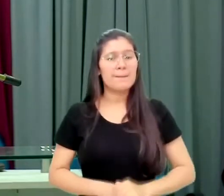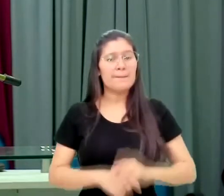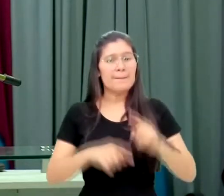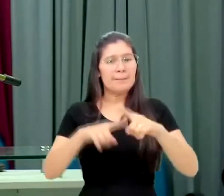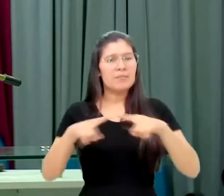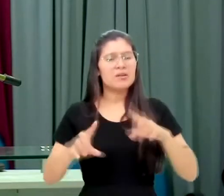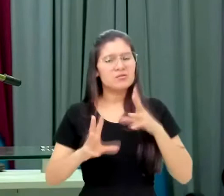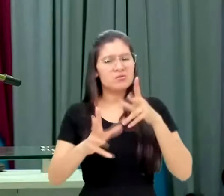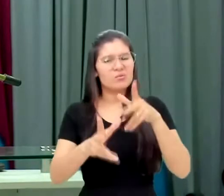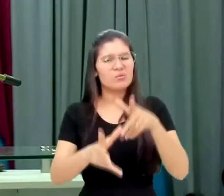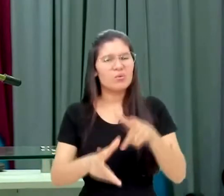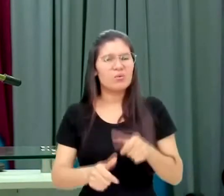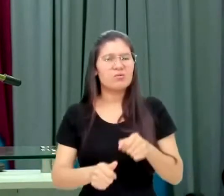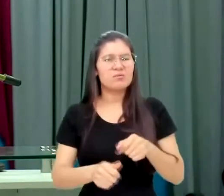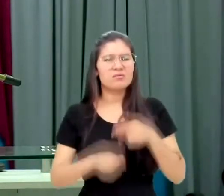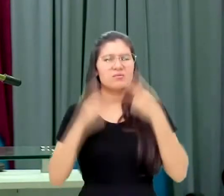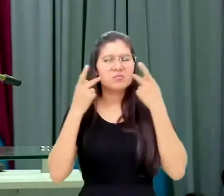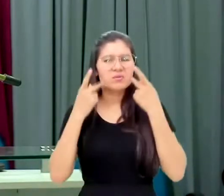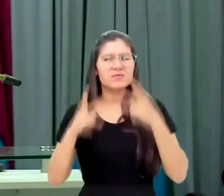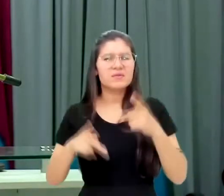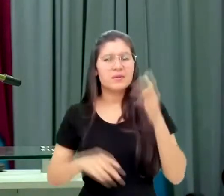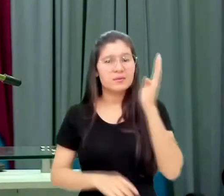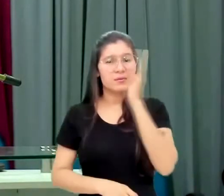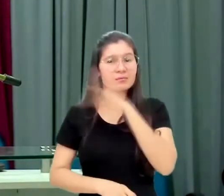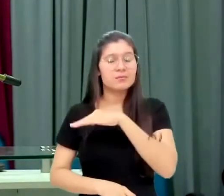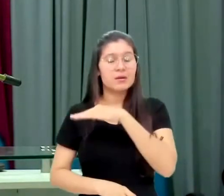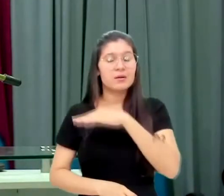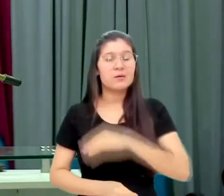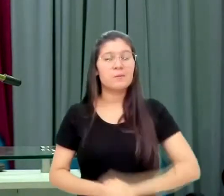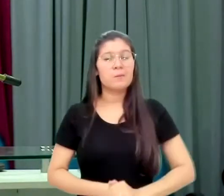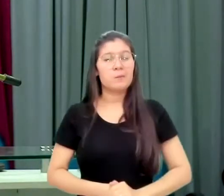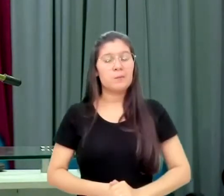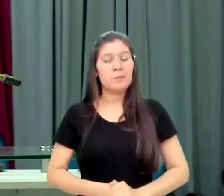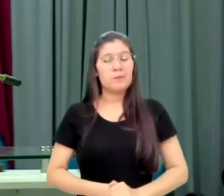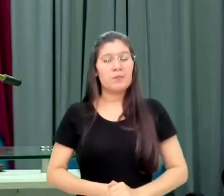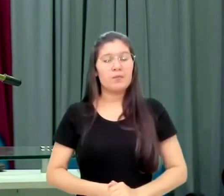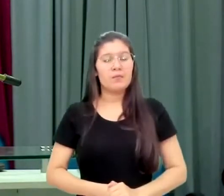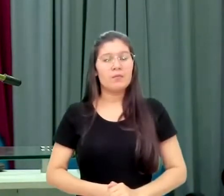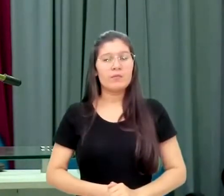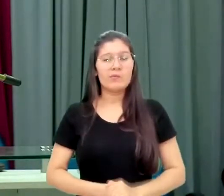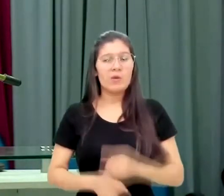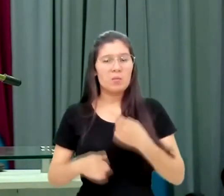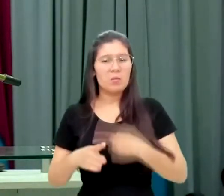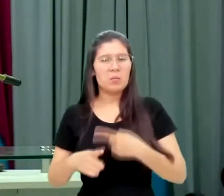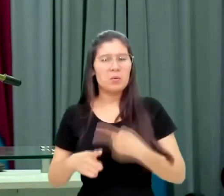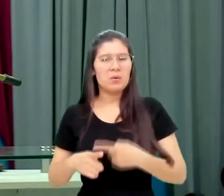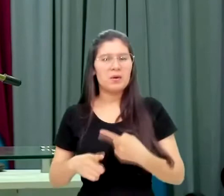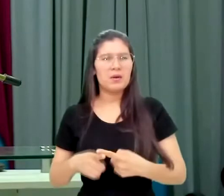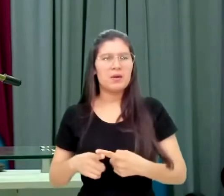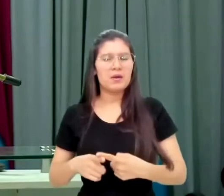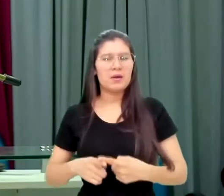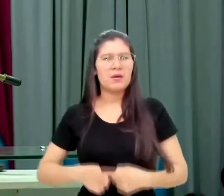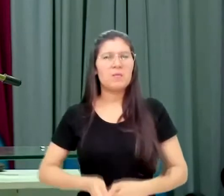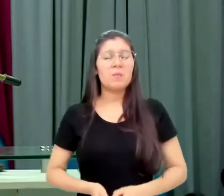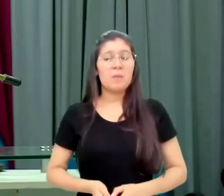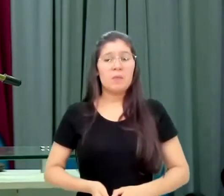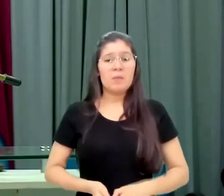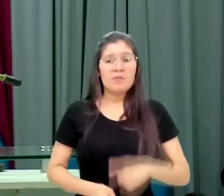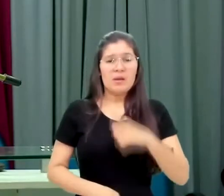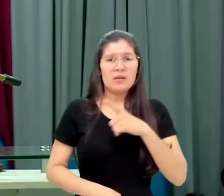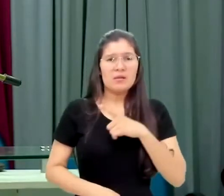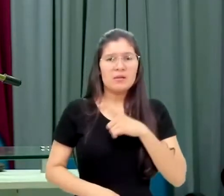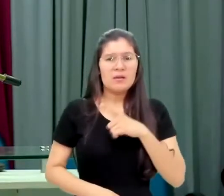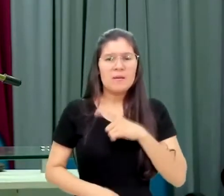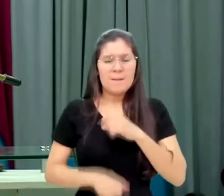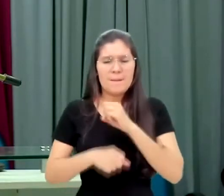o desespero das pessoas nas redes sociais, porque alguém está publicando que vai acontecer